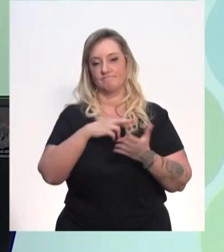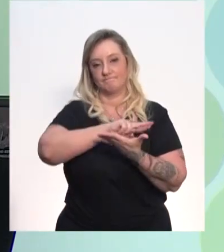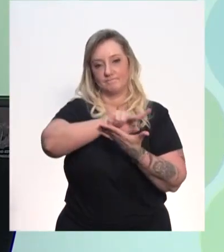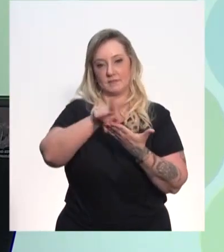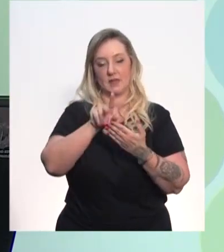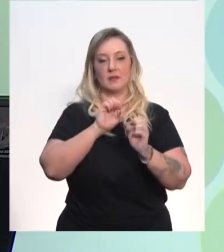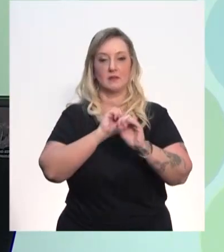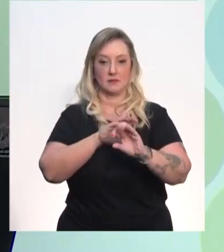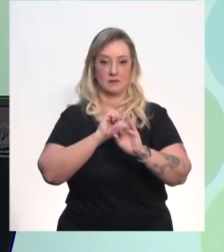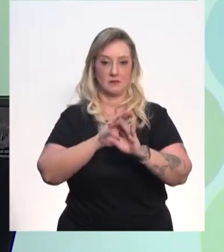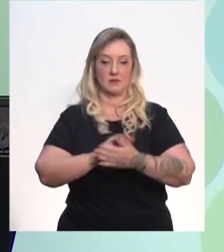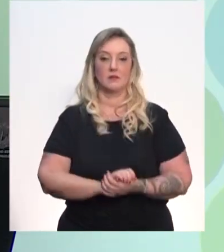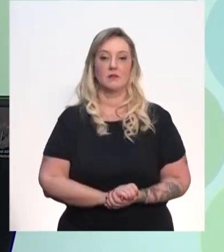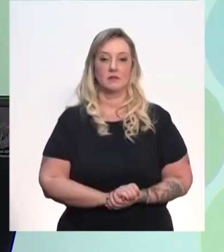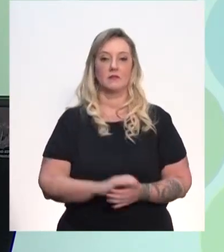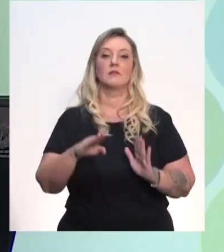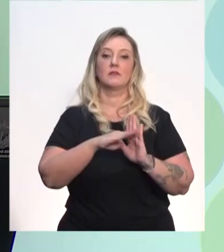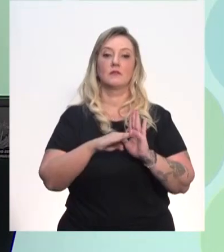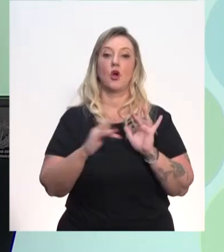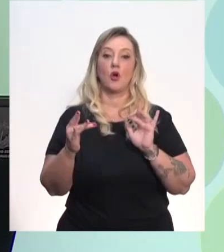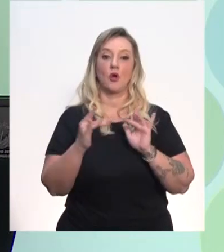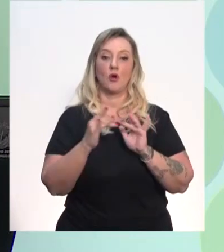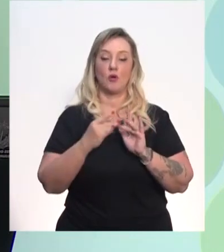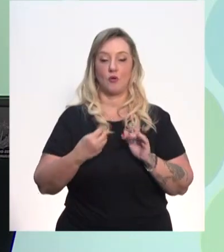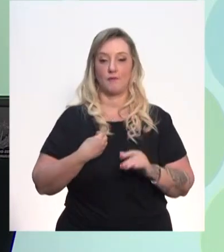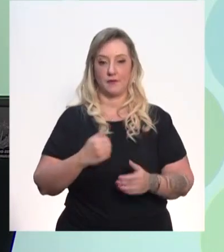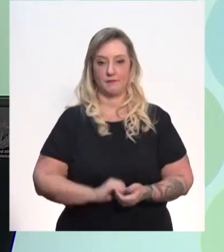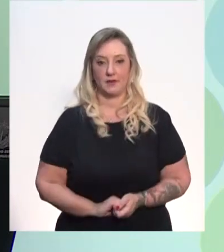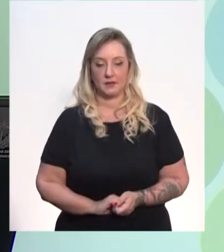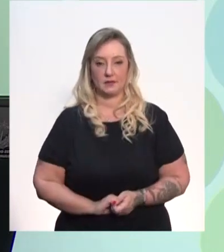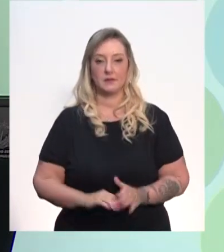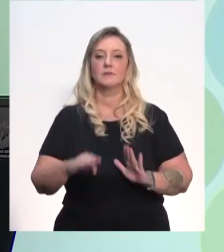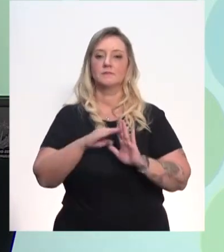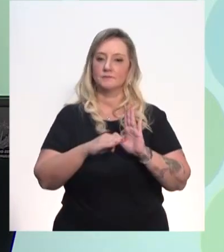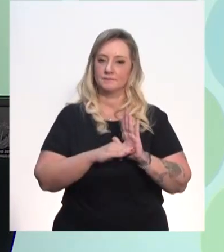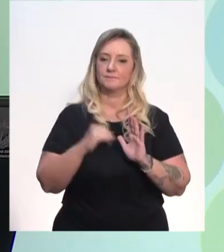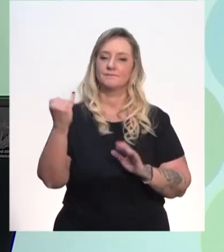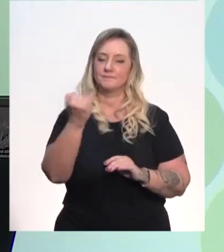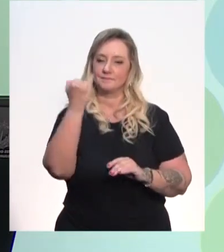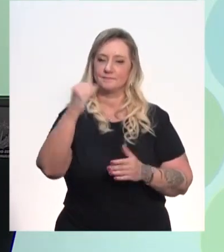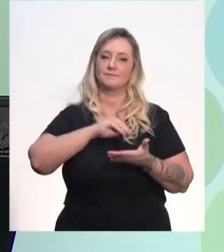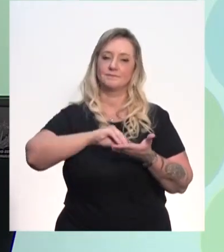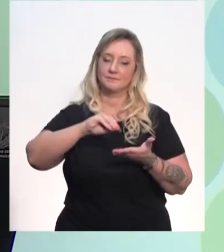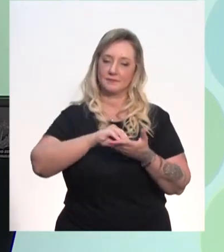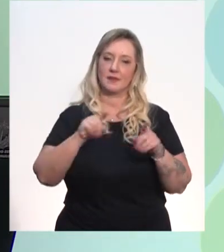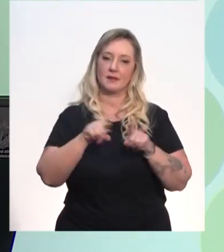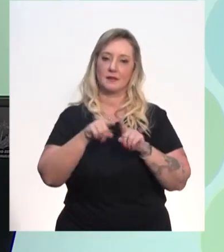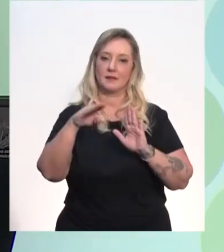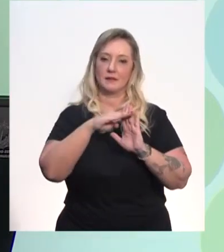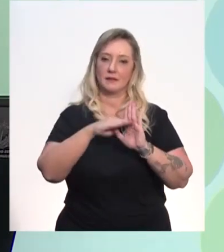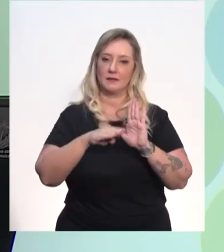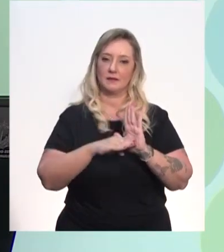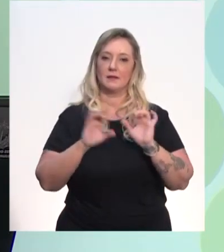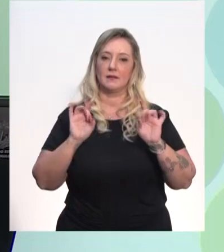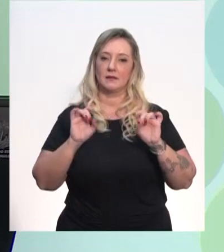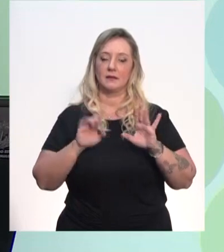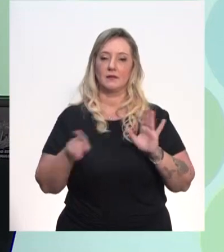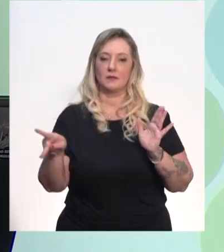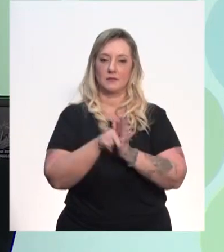aprendizagem. Temos também as pautas de atendimento especializado, né, toda a preocupação que a Secretaria tem em relação ao